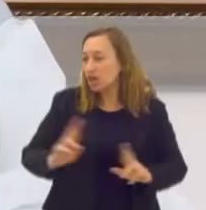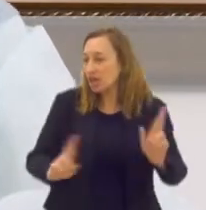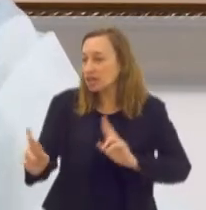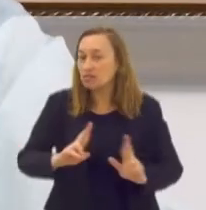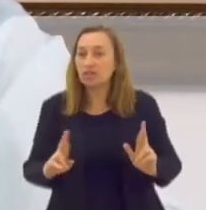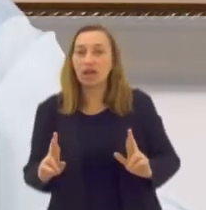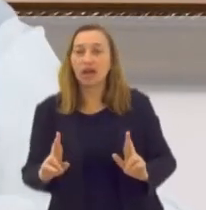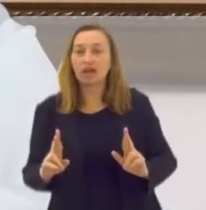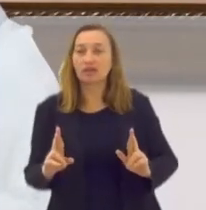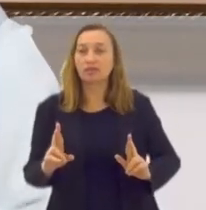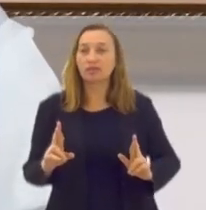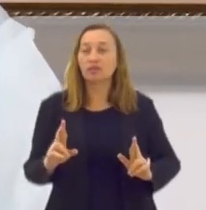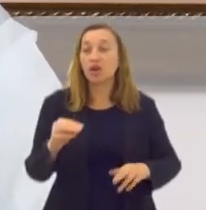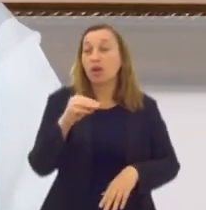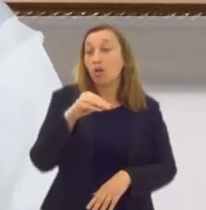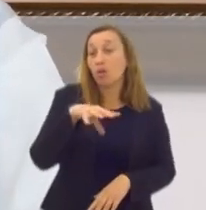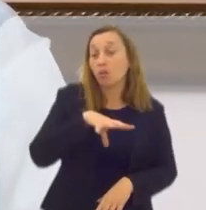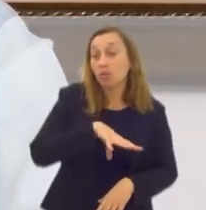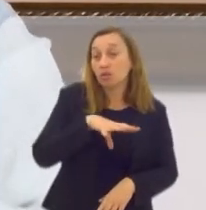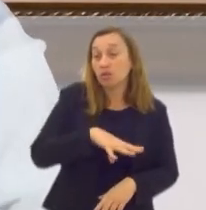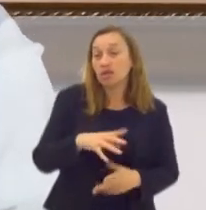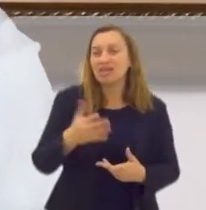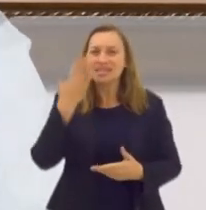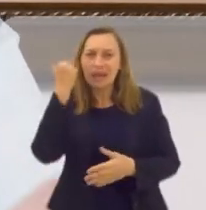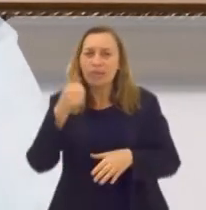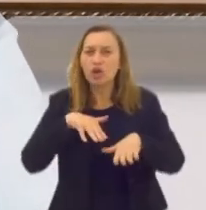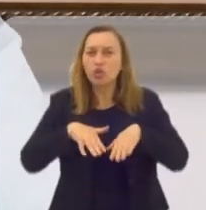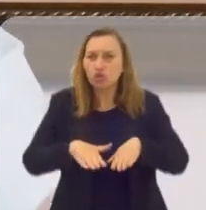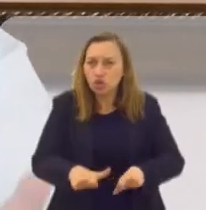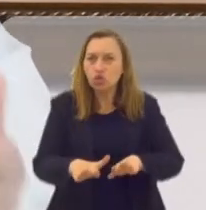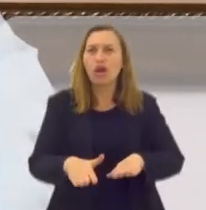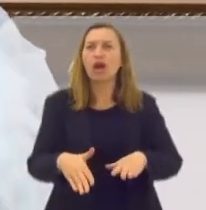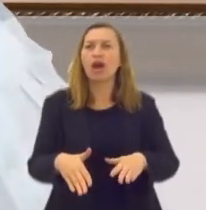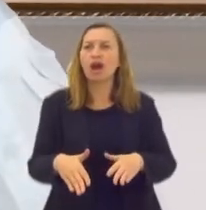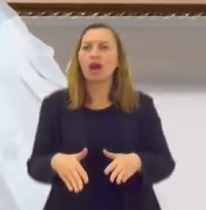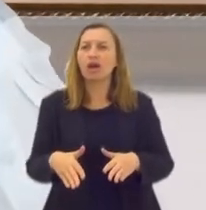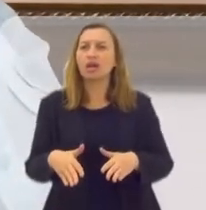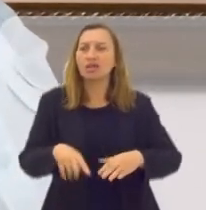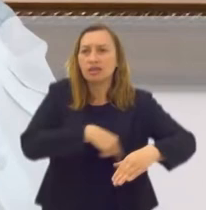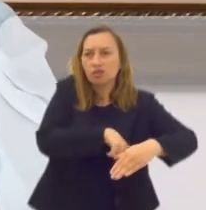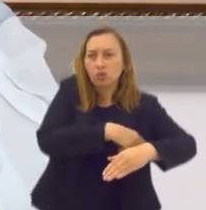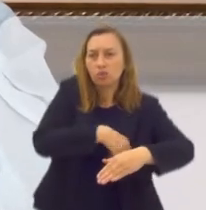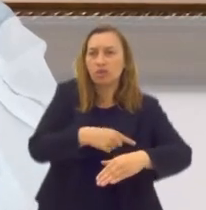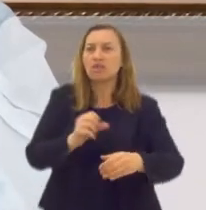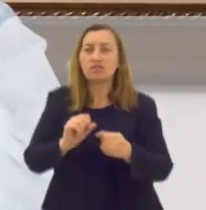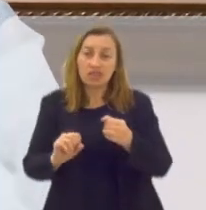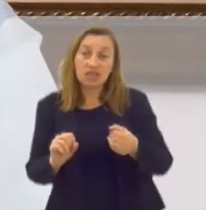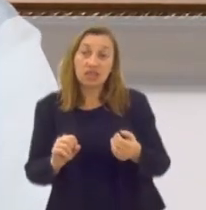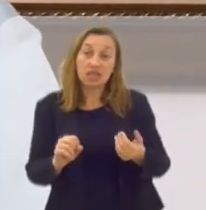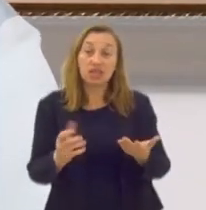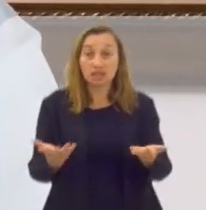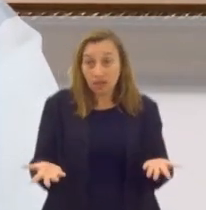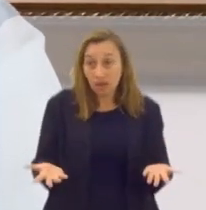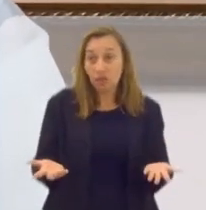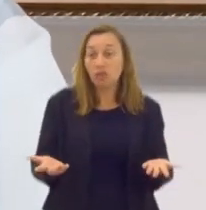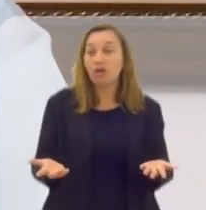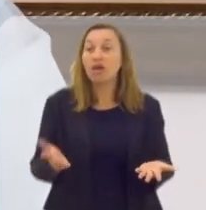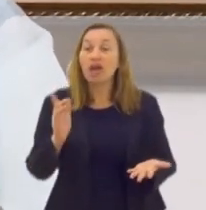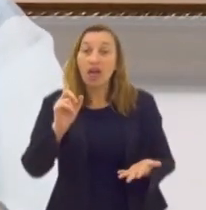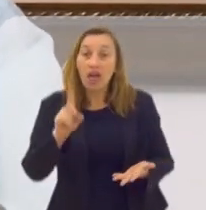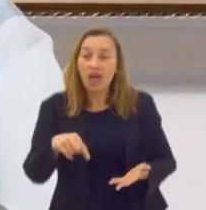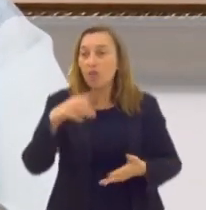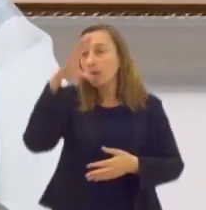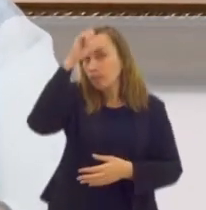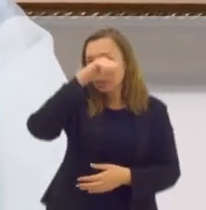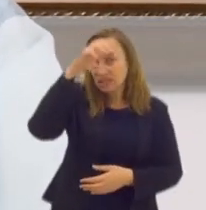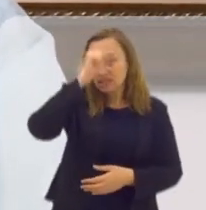interagir de matemática em português, à faculdade de saber costurar, de saber fazer uma receita. São faculdades. Então,